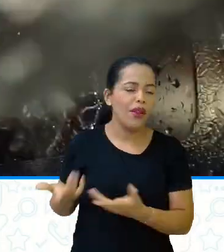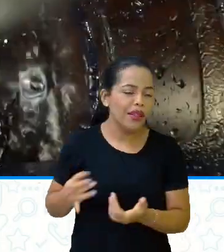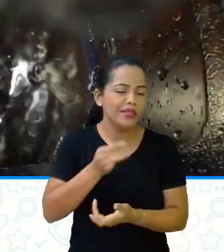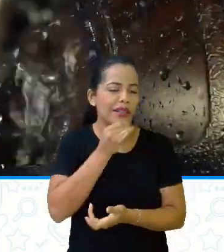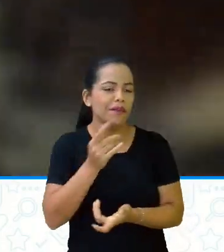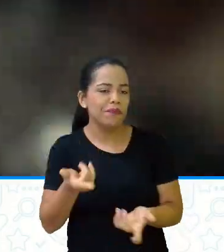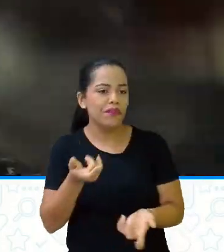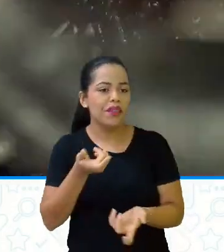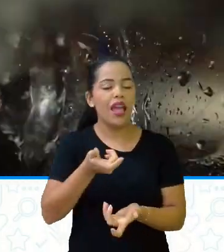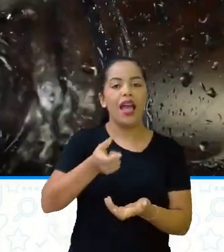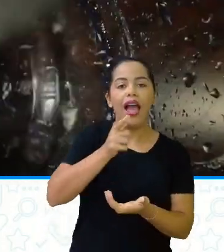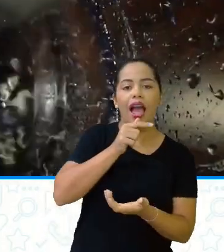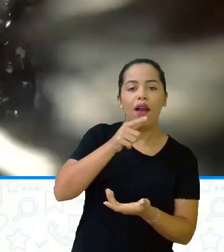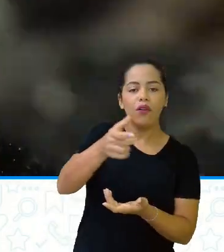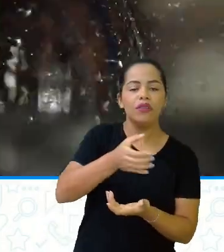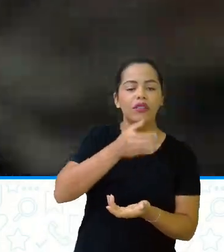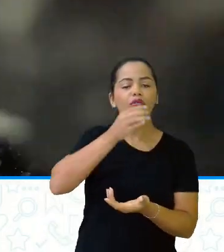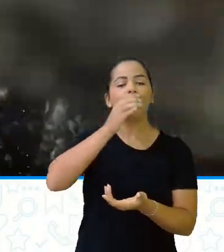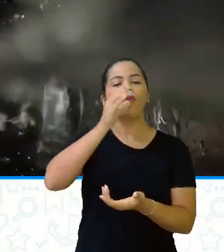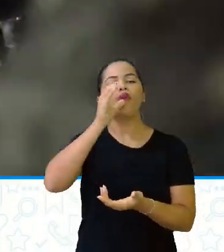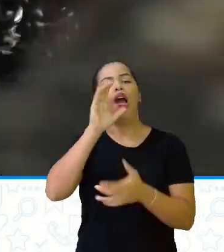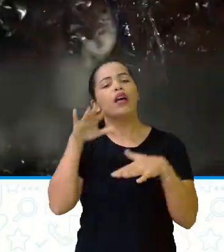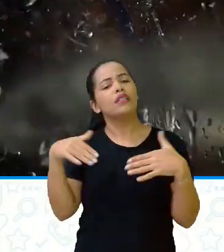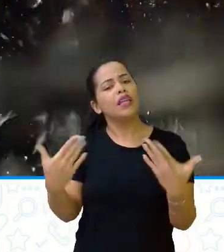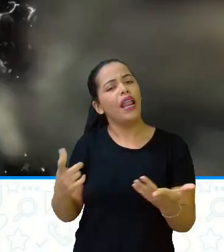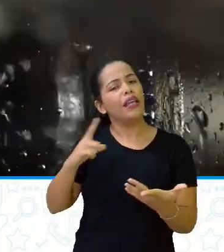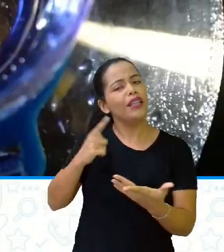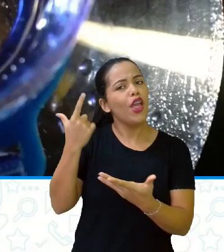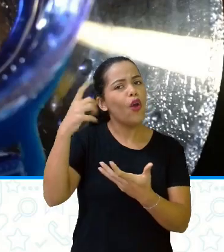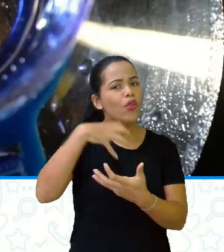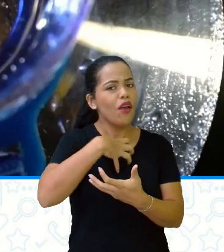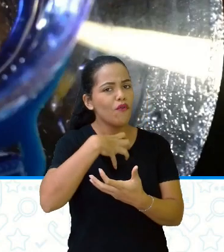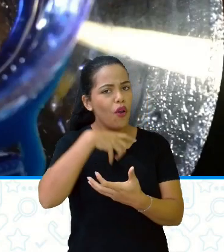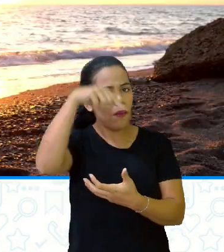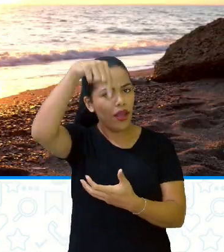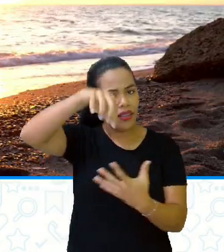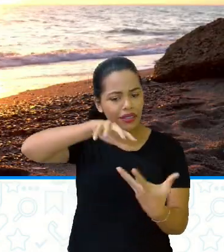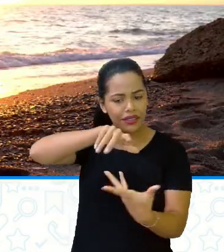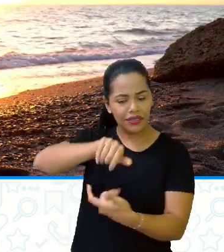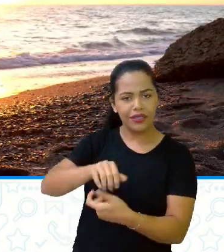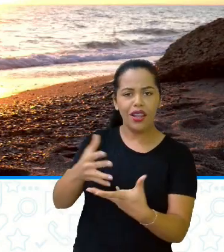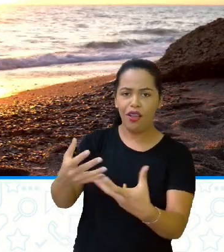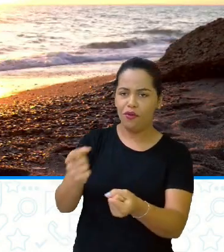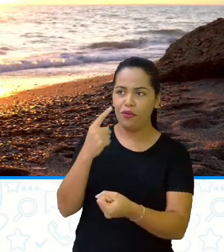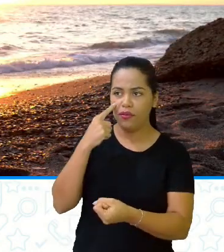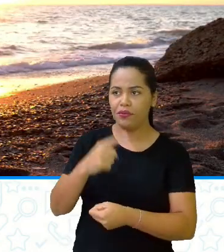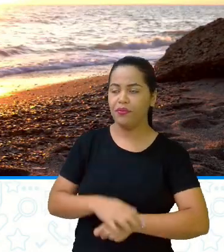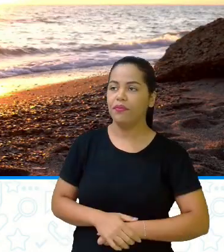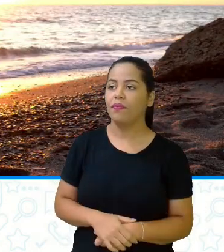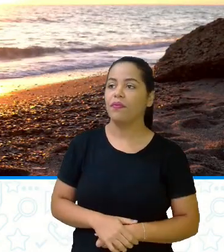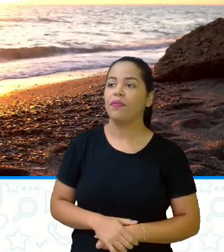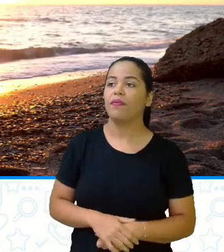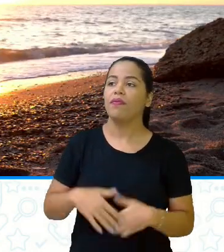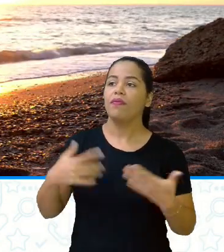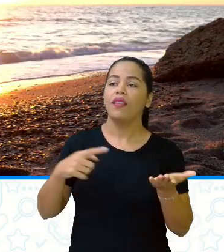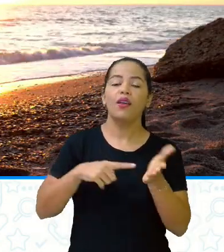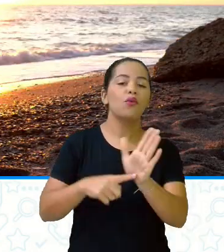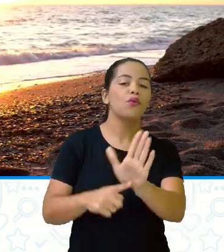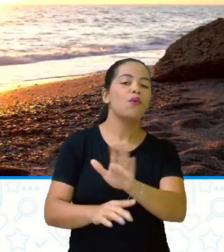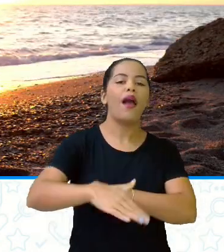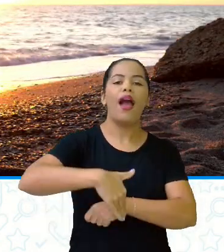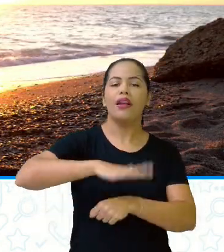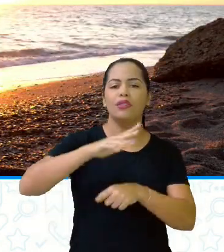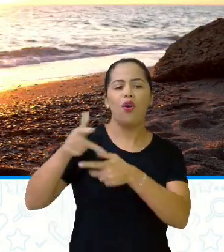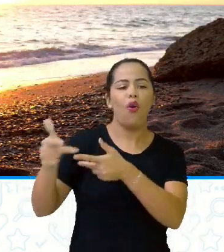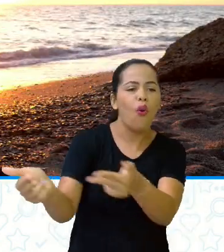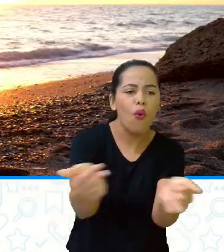bebe, será que ela está aí no nosso planeta de outras formas? Olha só aqui o que eu vou mostrar para vocês. Mas como é o quê? Mares